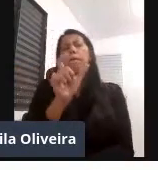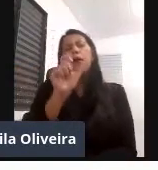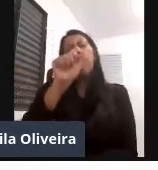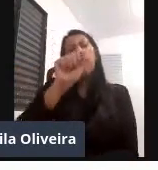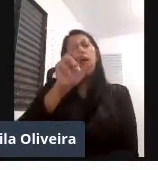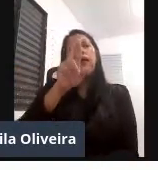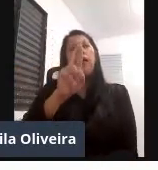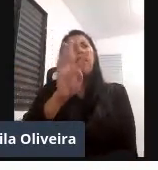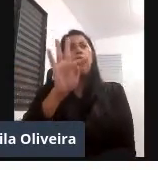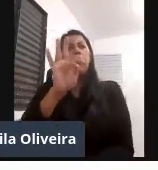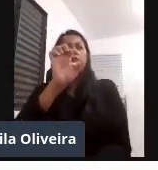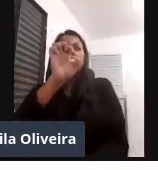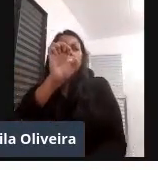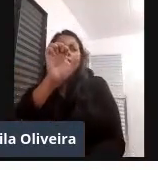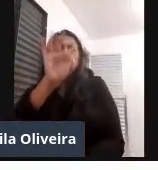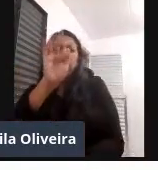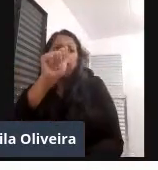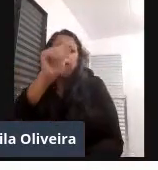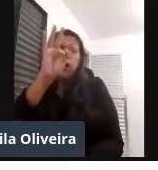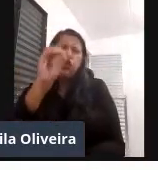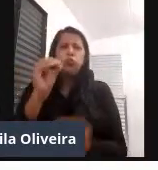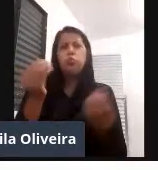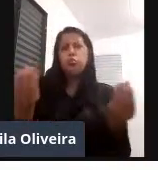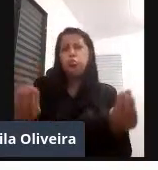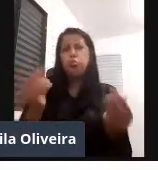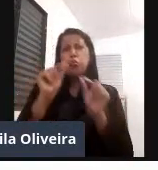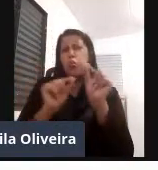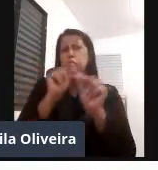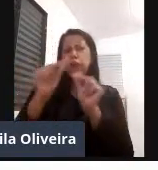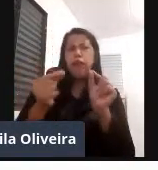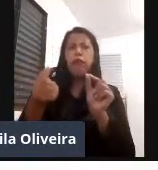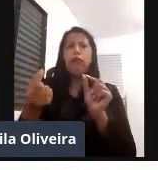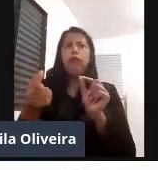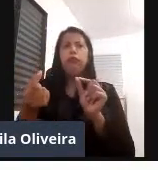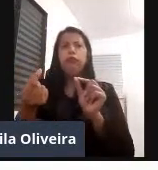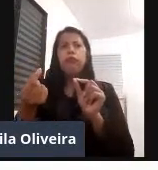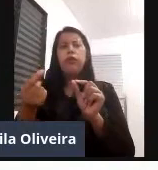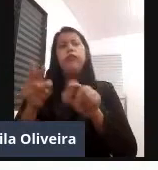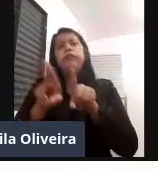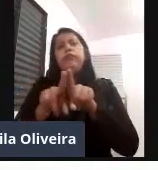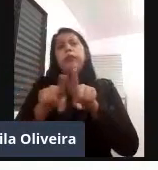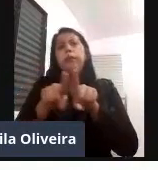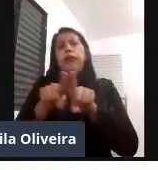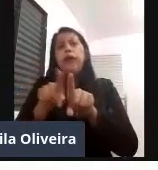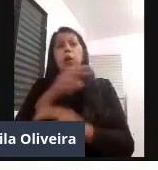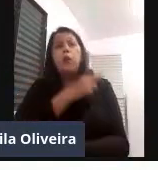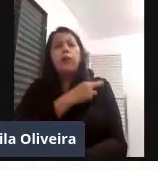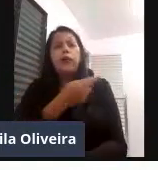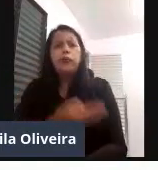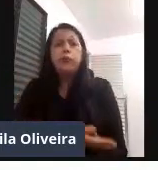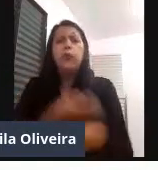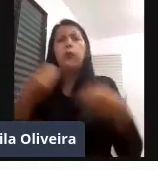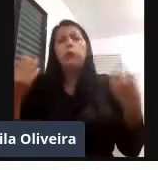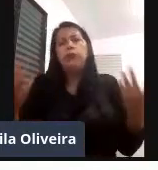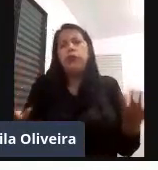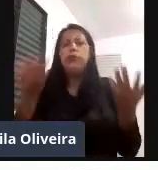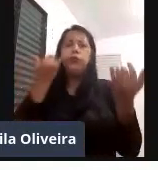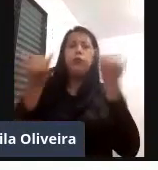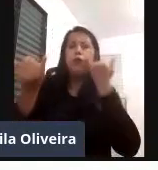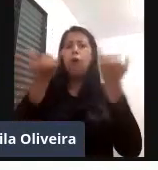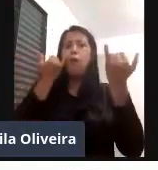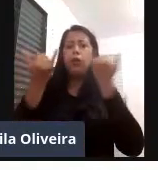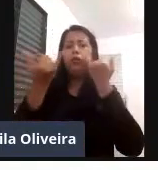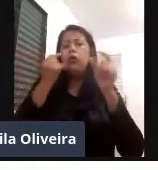falar recursos, né? Recursos informacionais ou mesmo informação, são